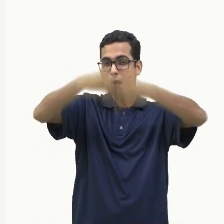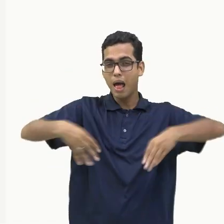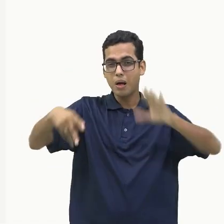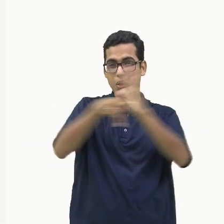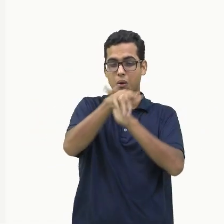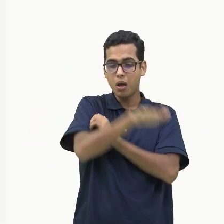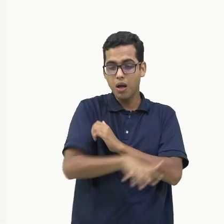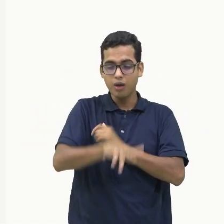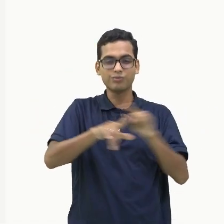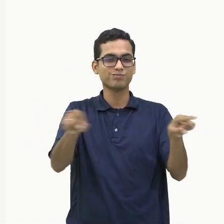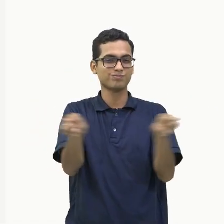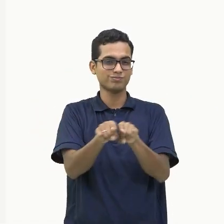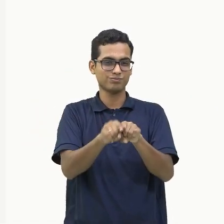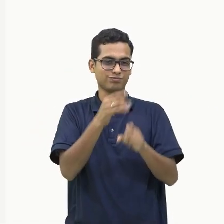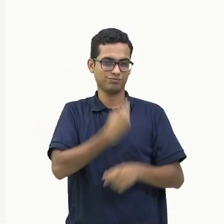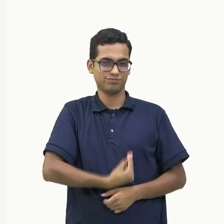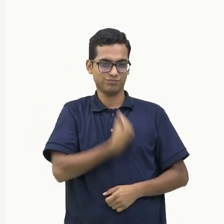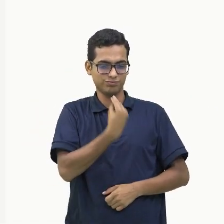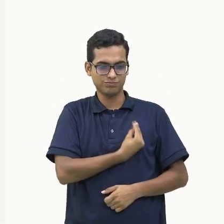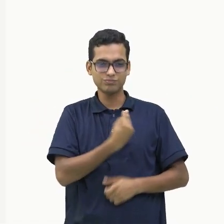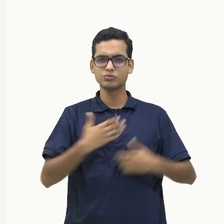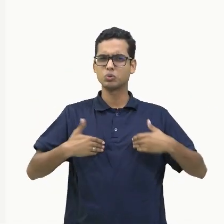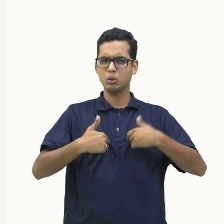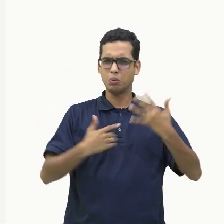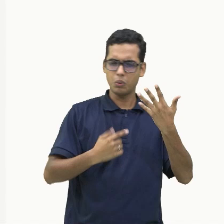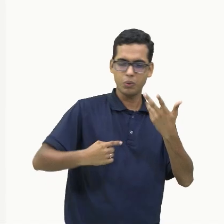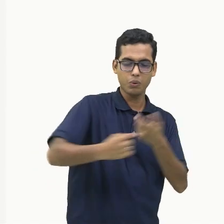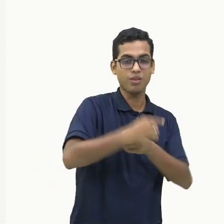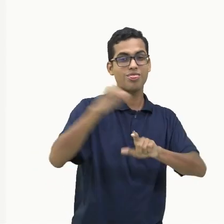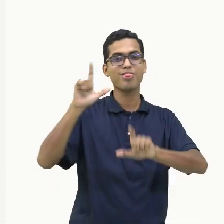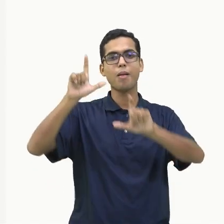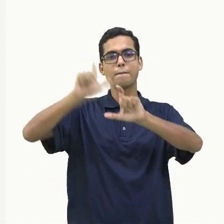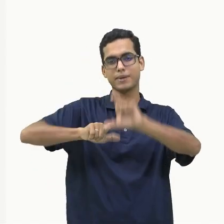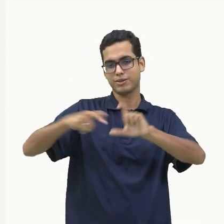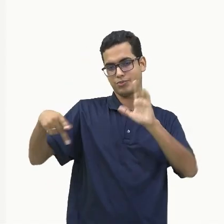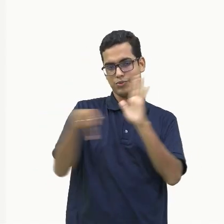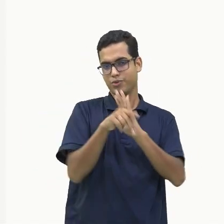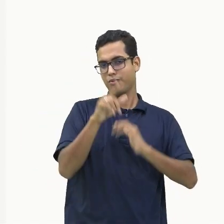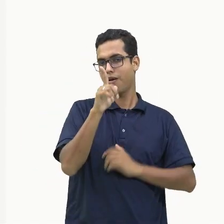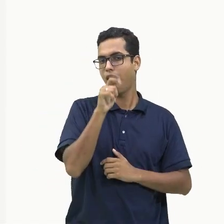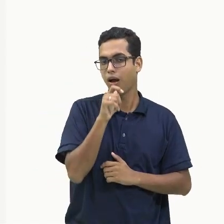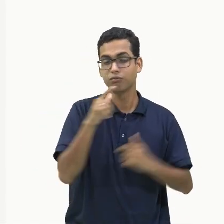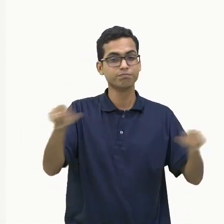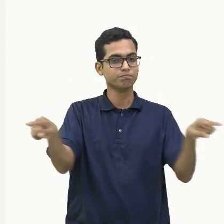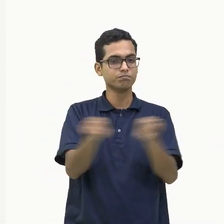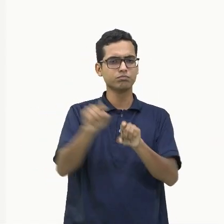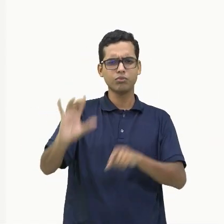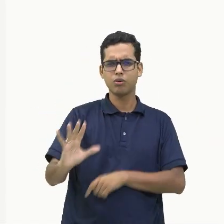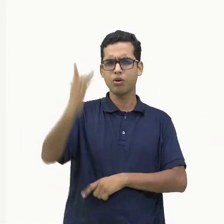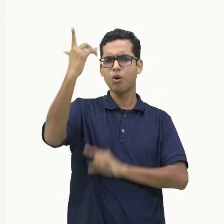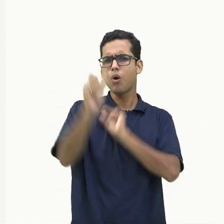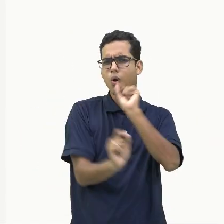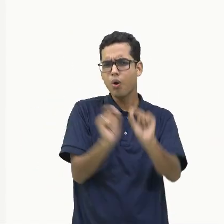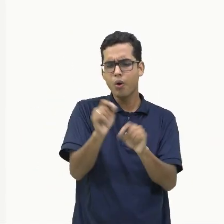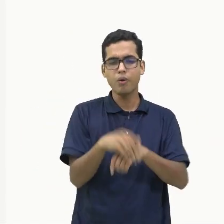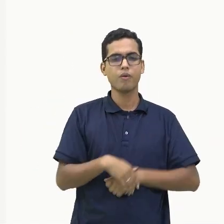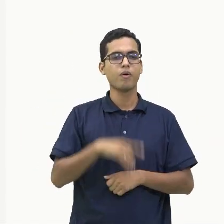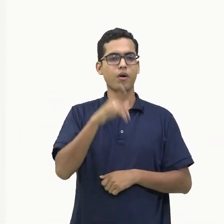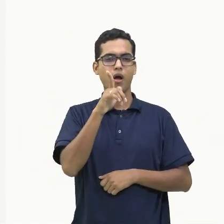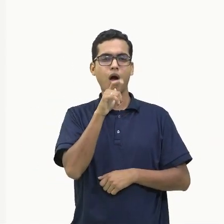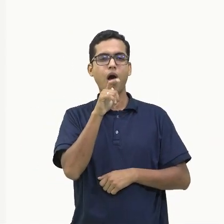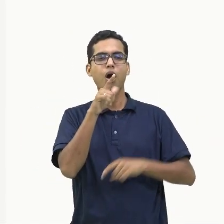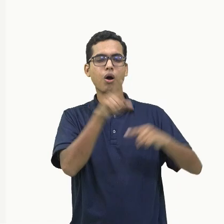seres vivos que ali dependem como um todo. Além disso, ocorrem também alterações no ciclo